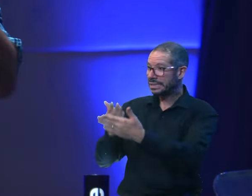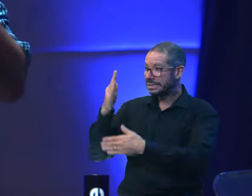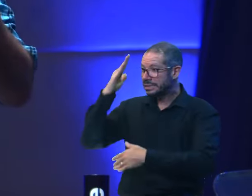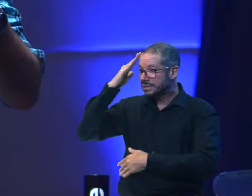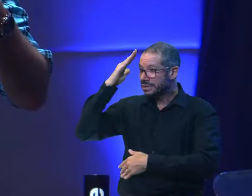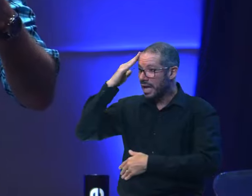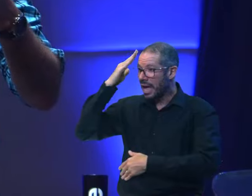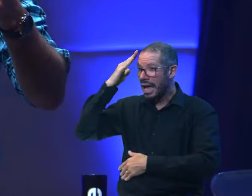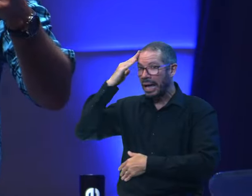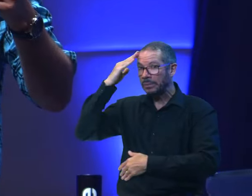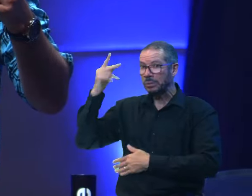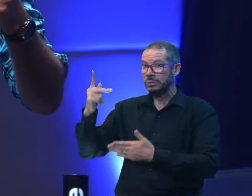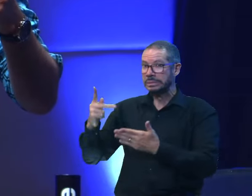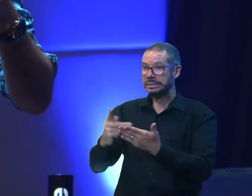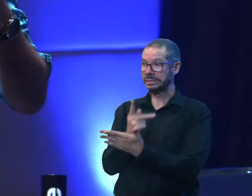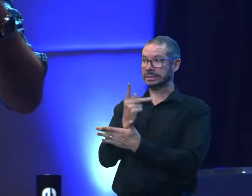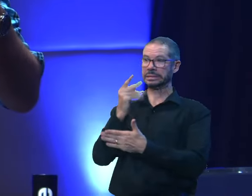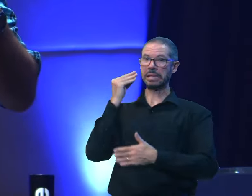sabe o podre.